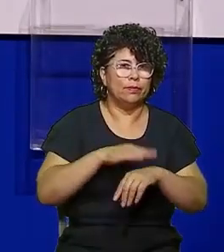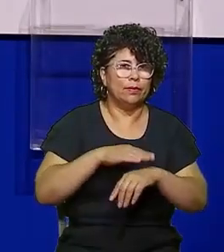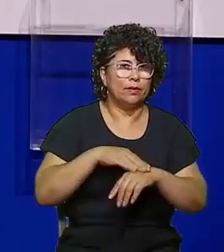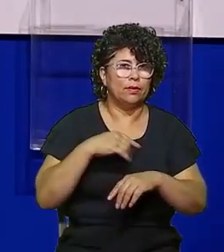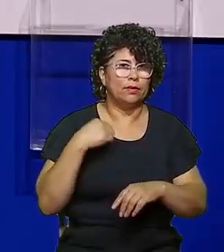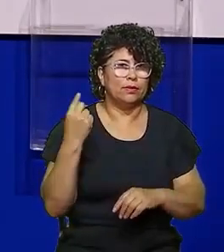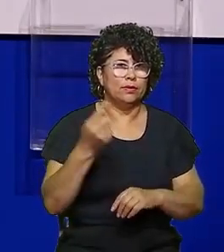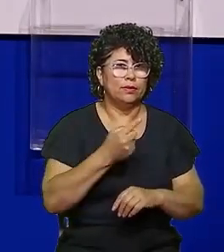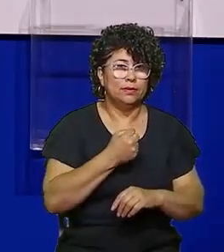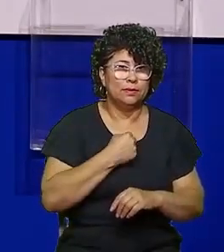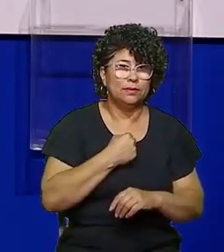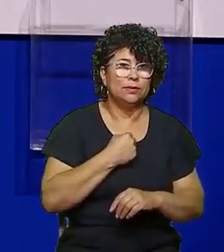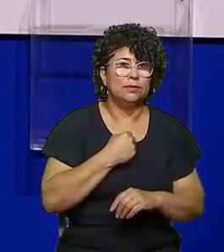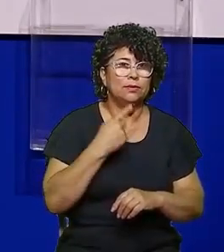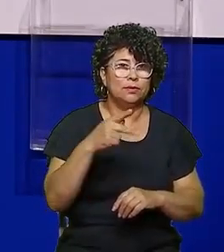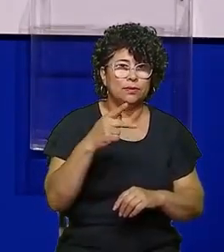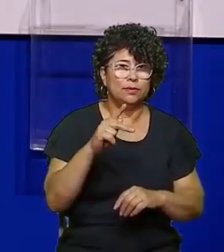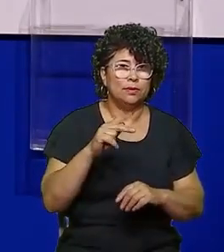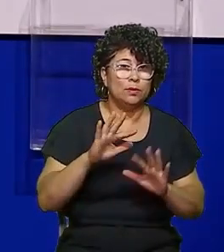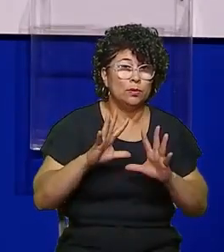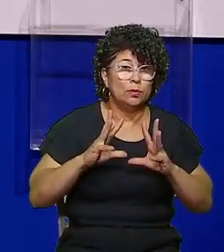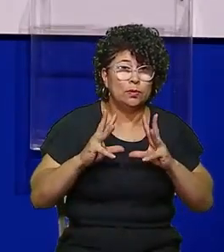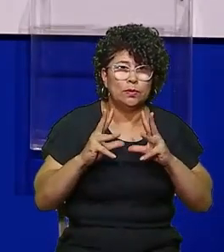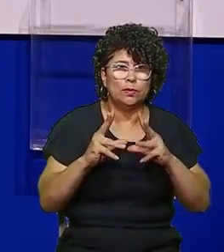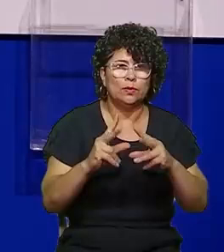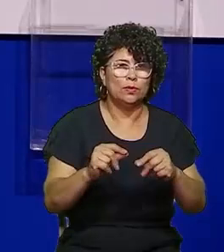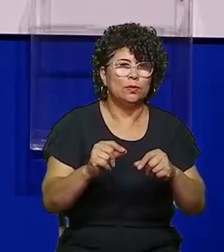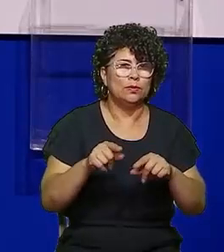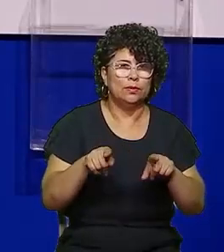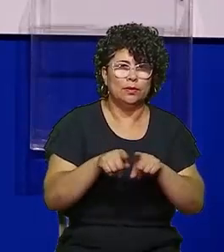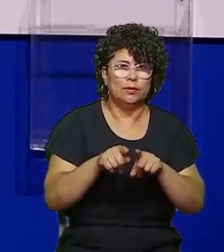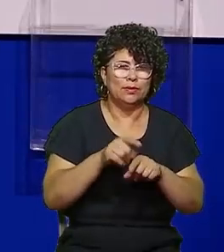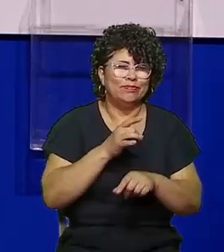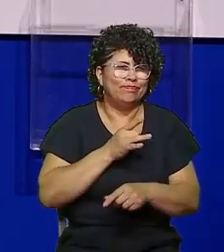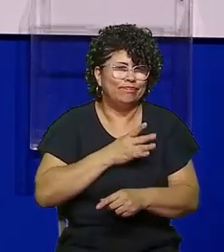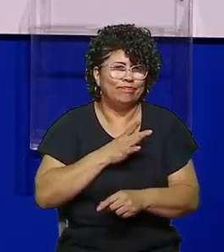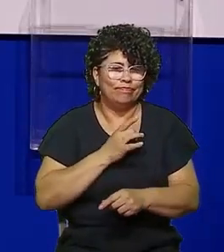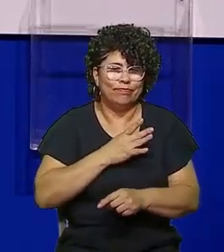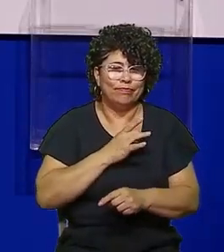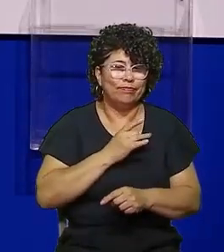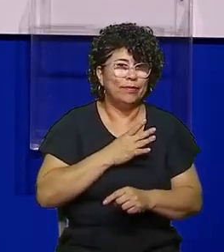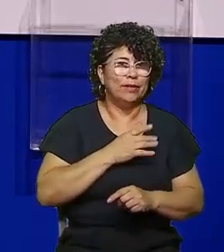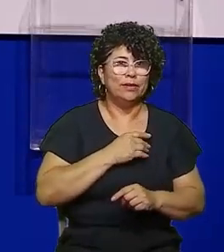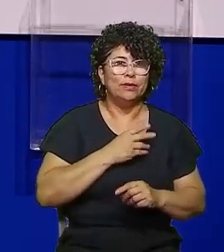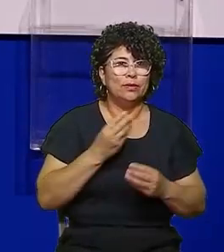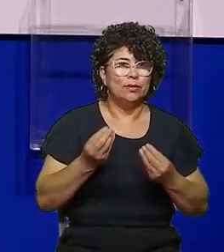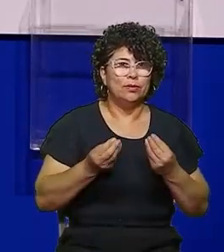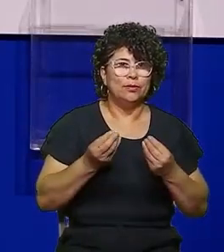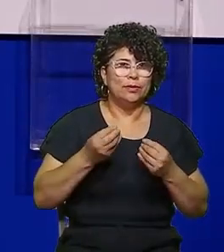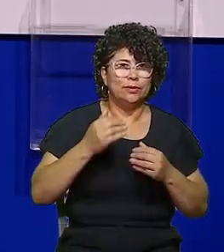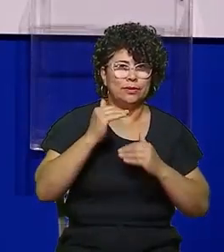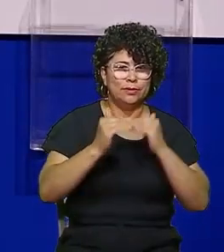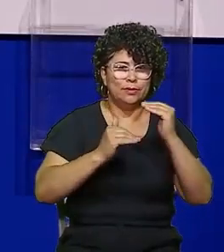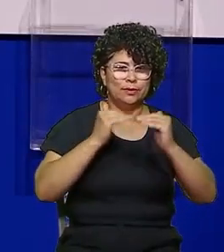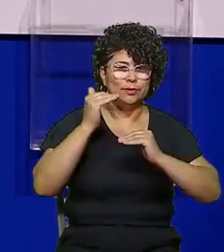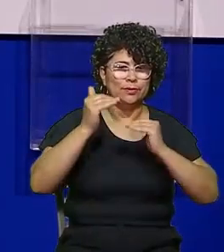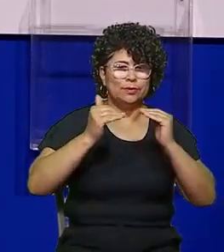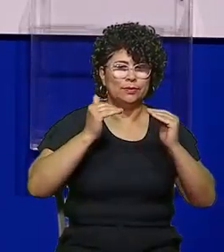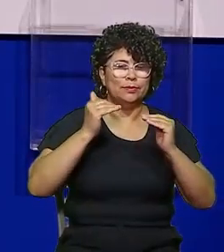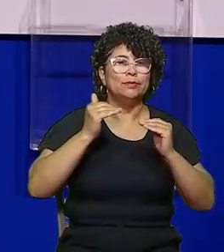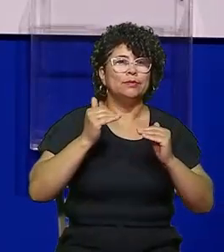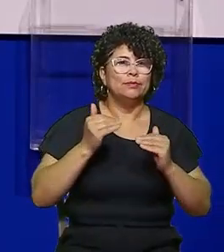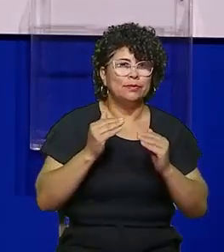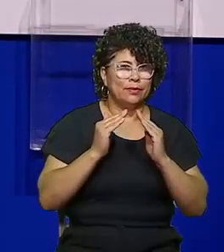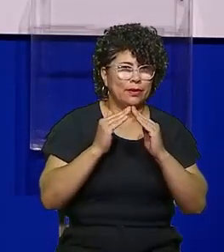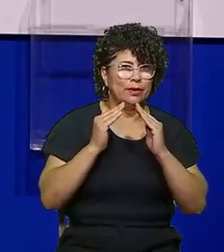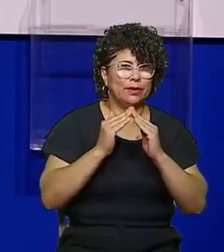de tudo. Estou com medo da honra. Assim nos criam burgueses. Nosso